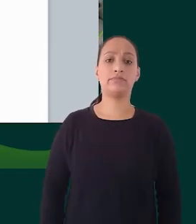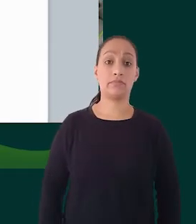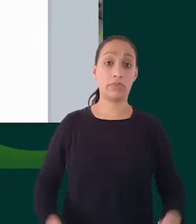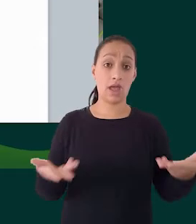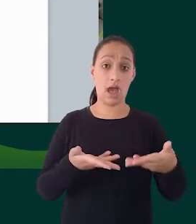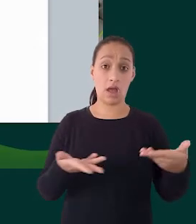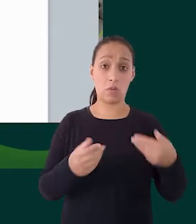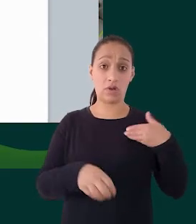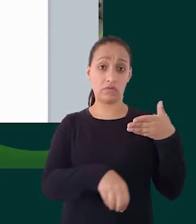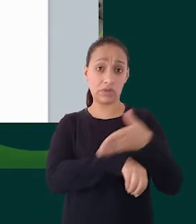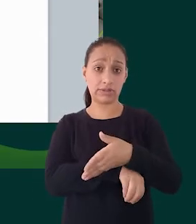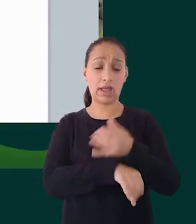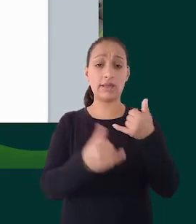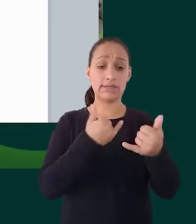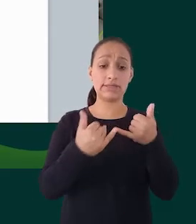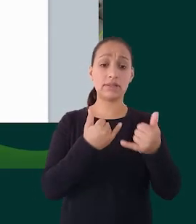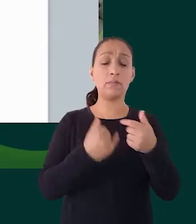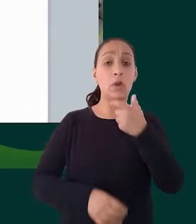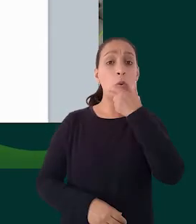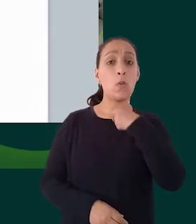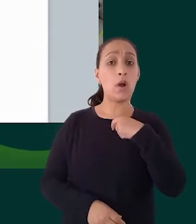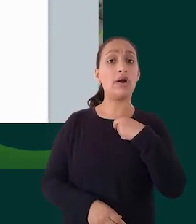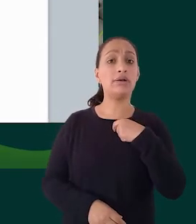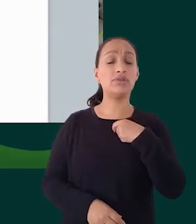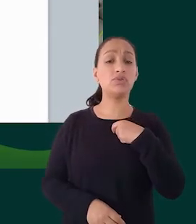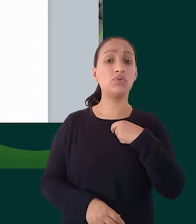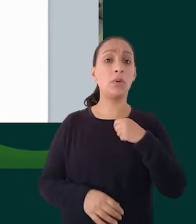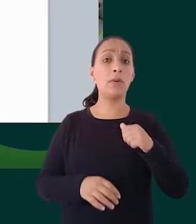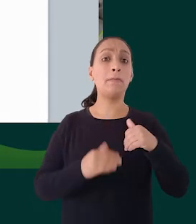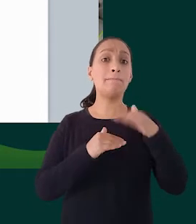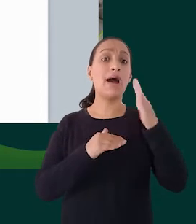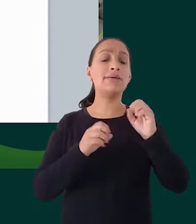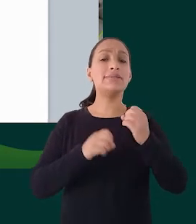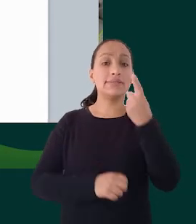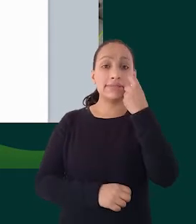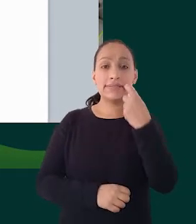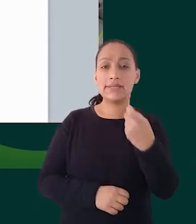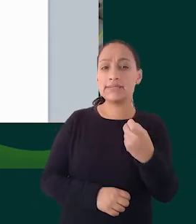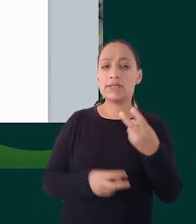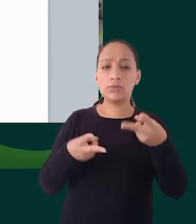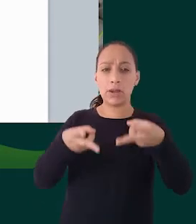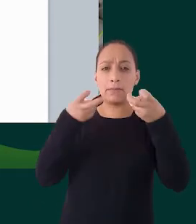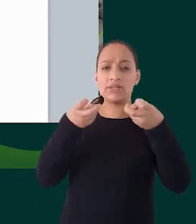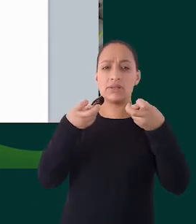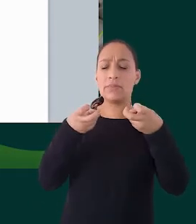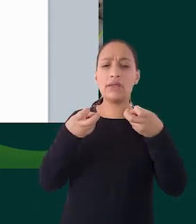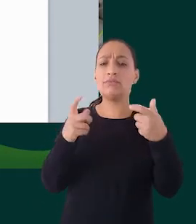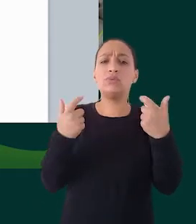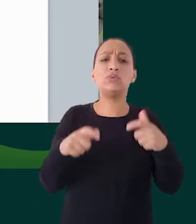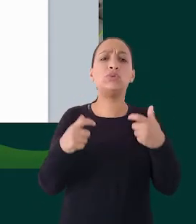agora eu vou entrar nos exemplos, eu acho que vai ficar mais interessante assim, para perceber onde é que isso